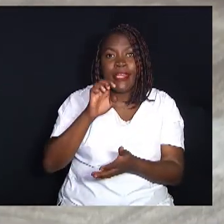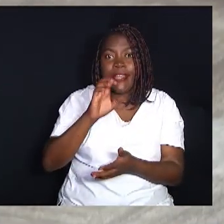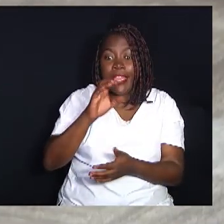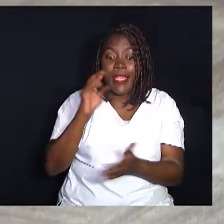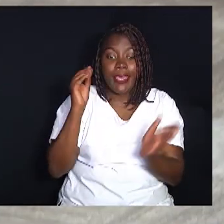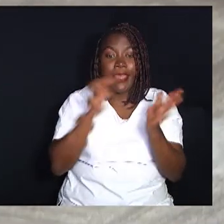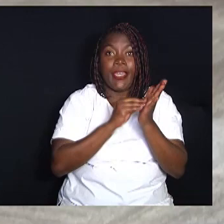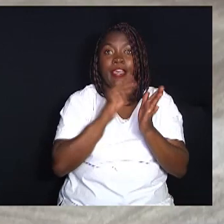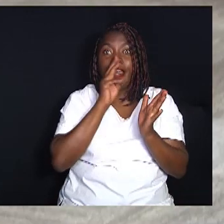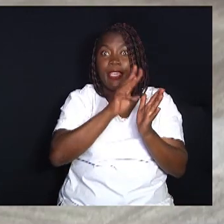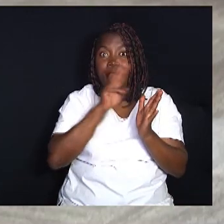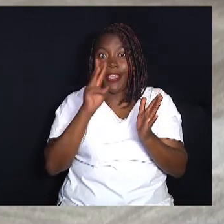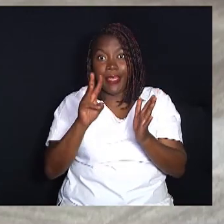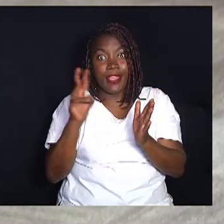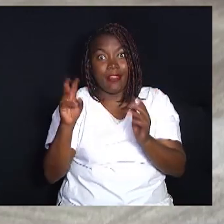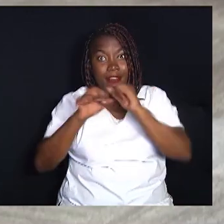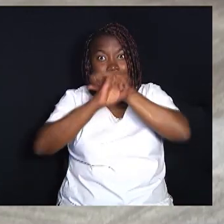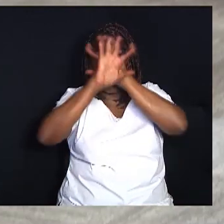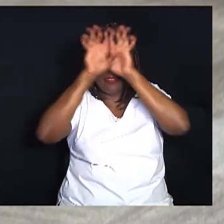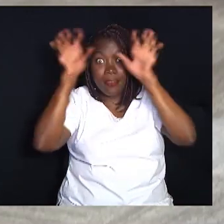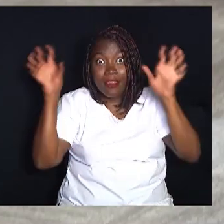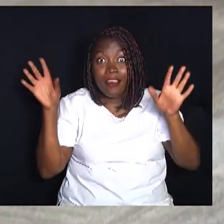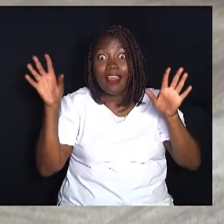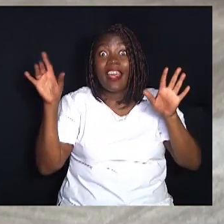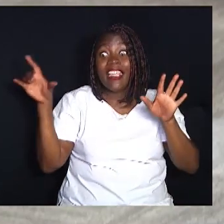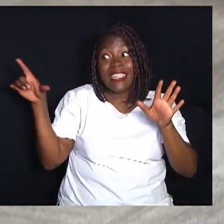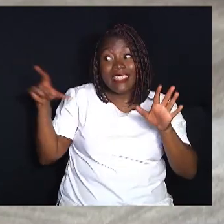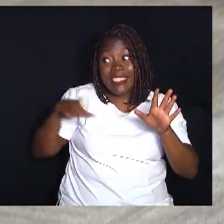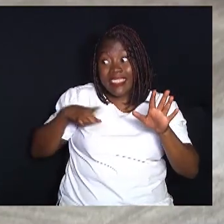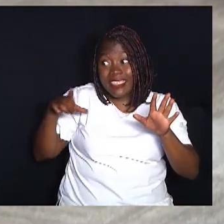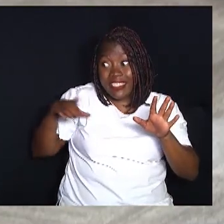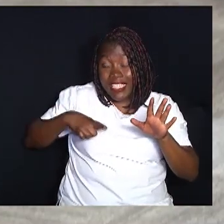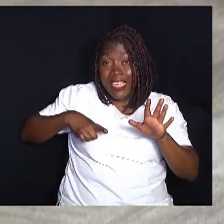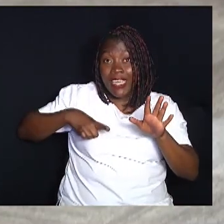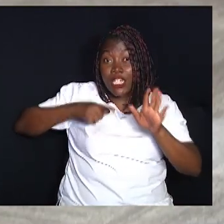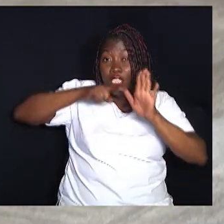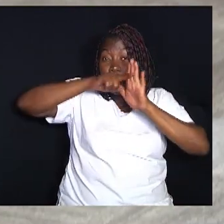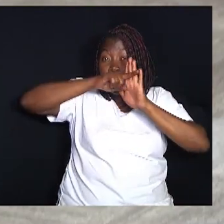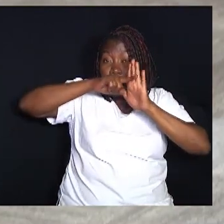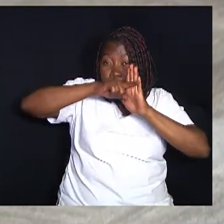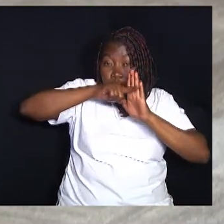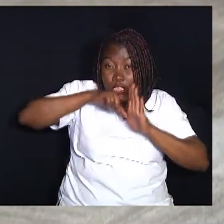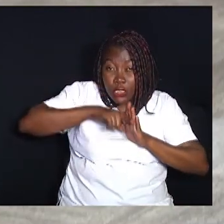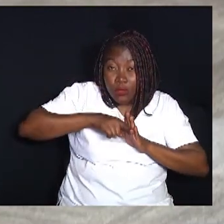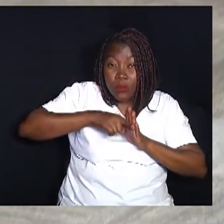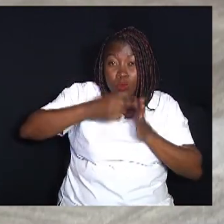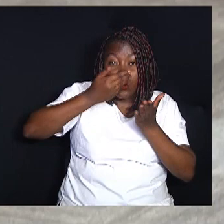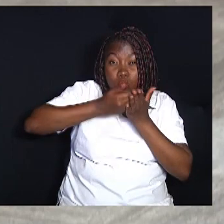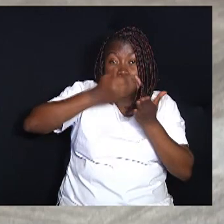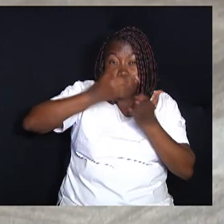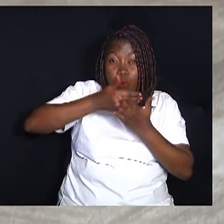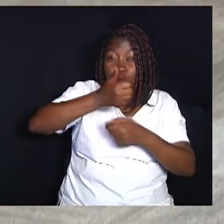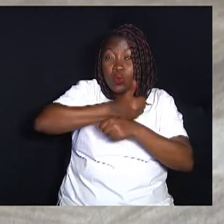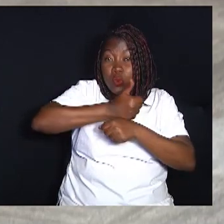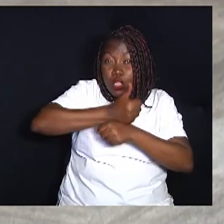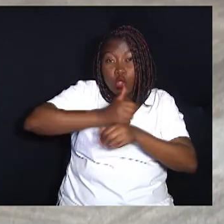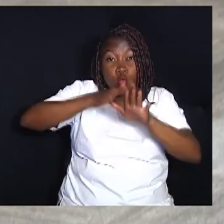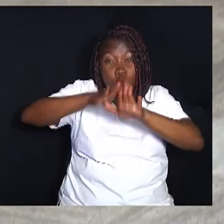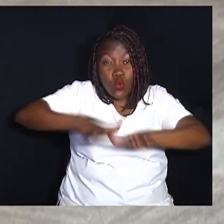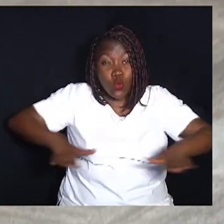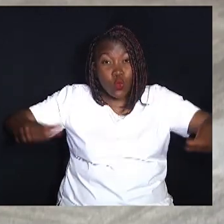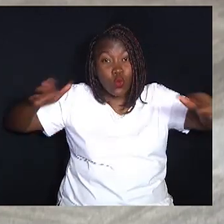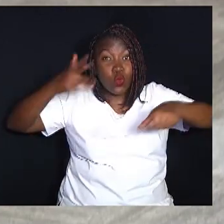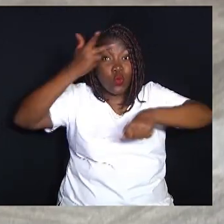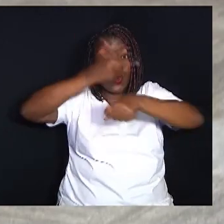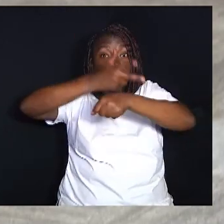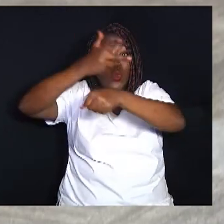se está sendo feito o estudo técnico de todos os radares e se é também feito o